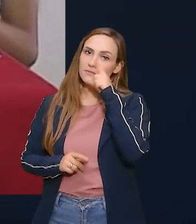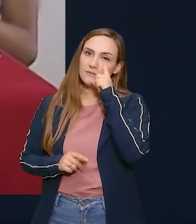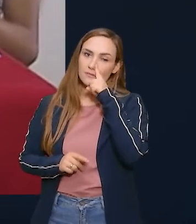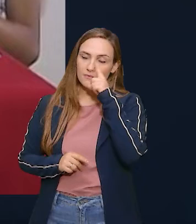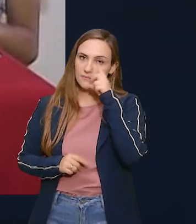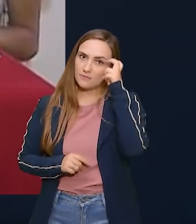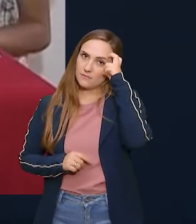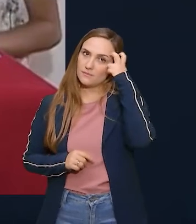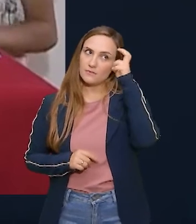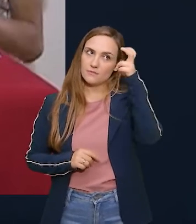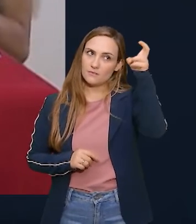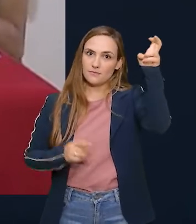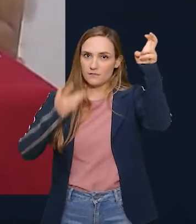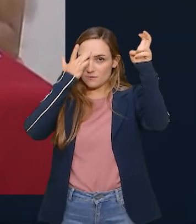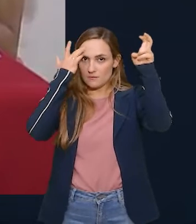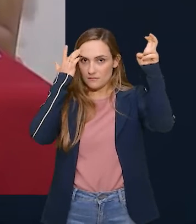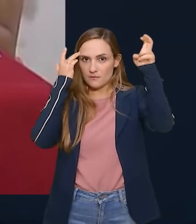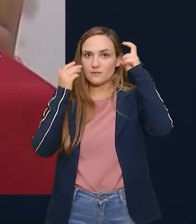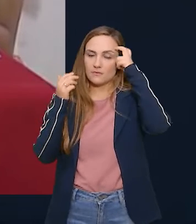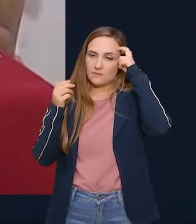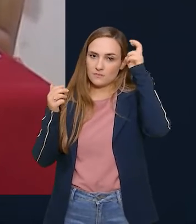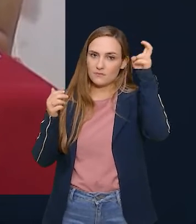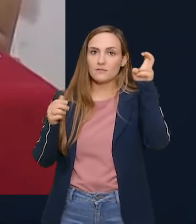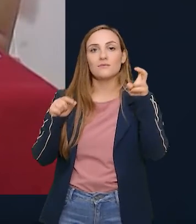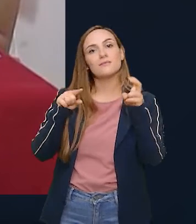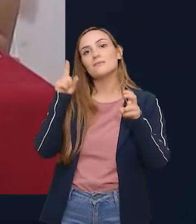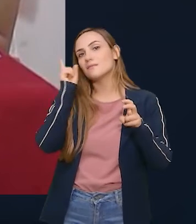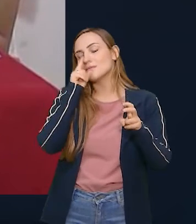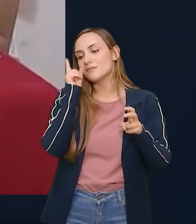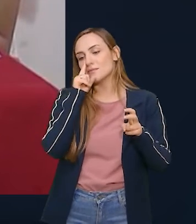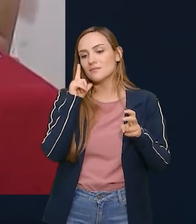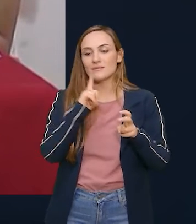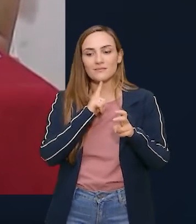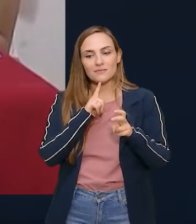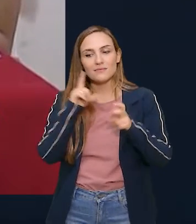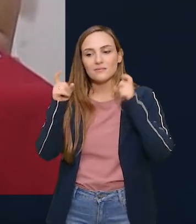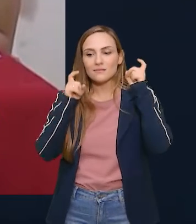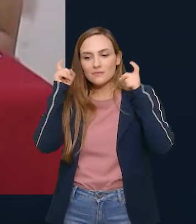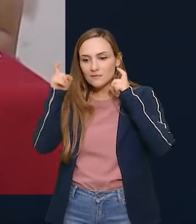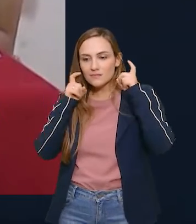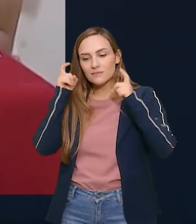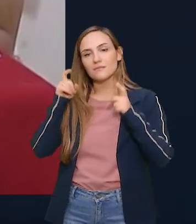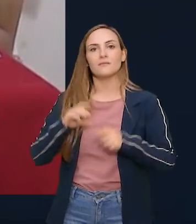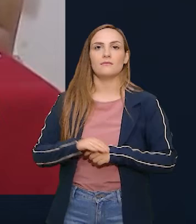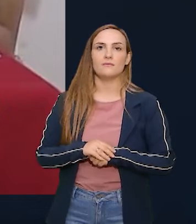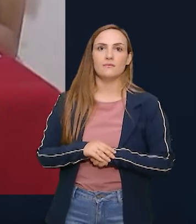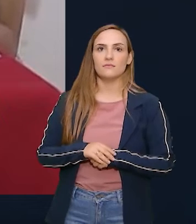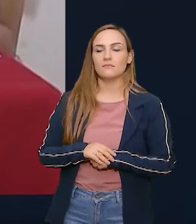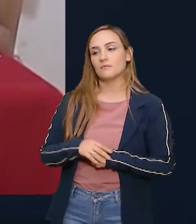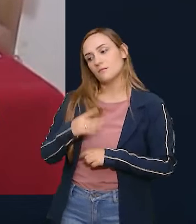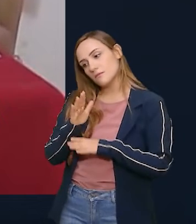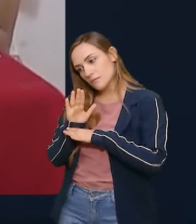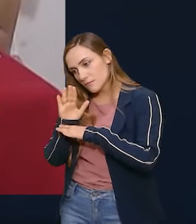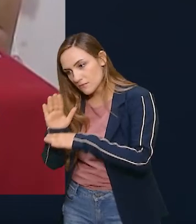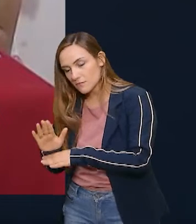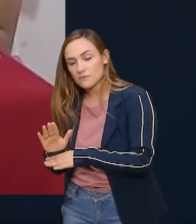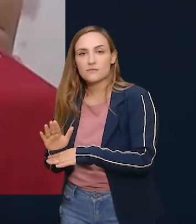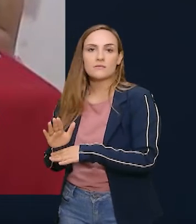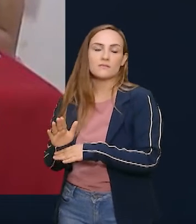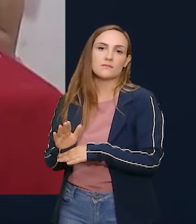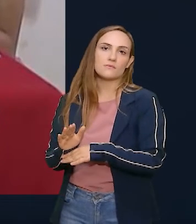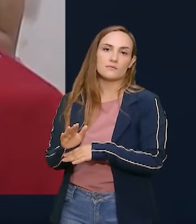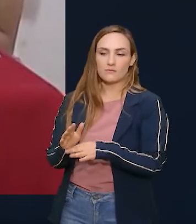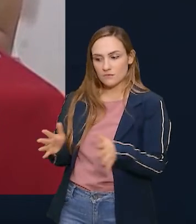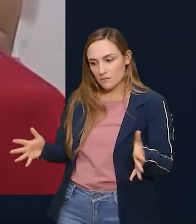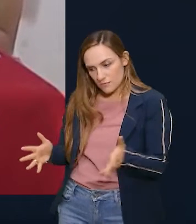assim, não. Ser mãe de superdotada é complicado, porque quando a gente é mãe, a gente sempre tem aquela